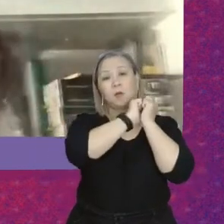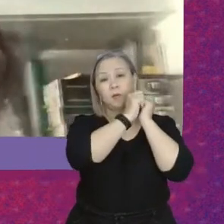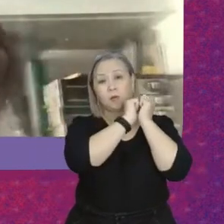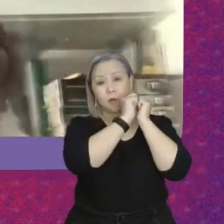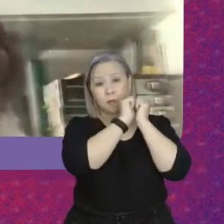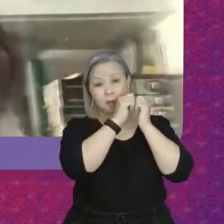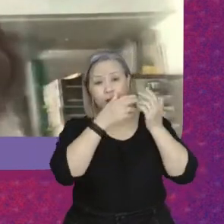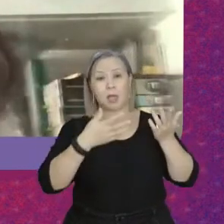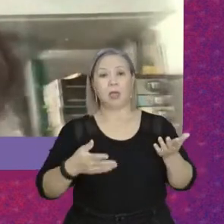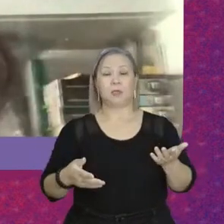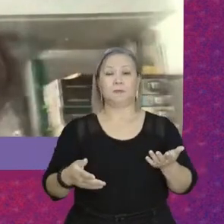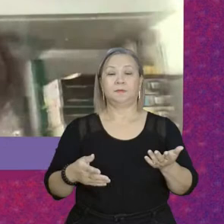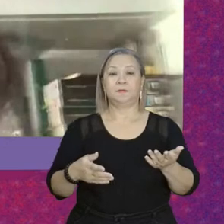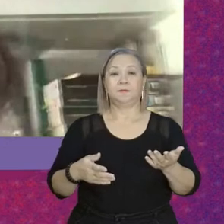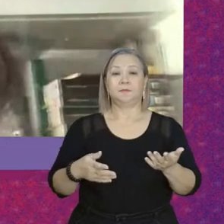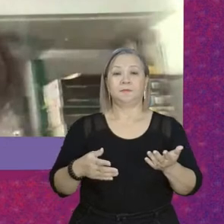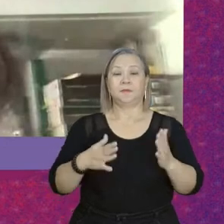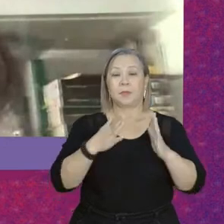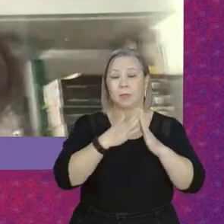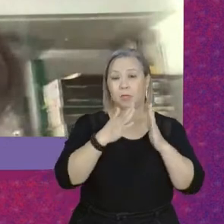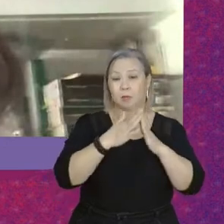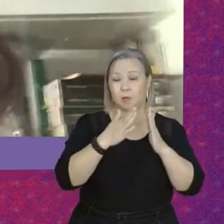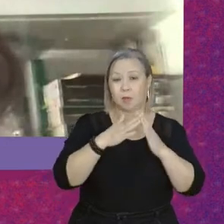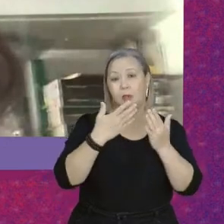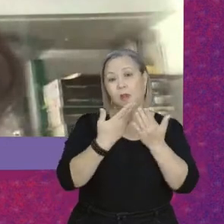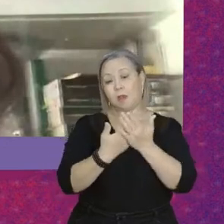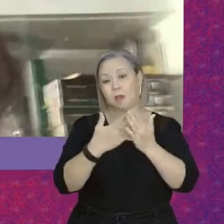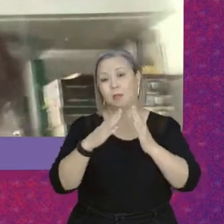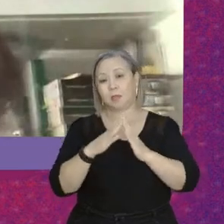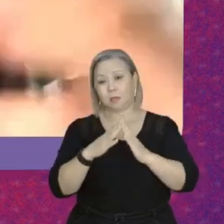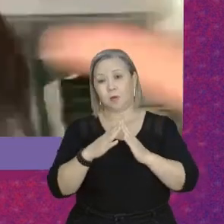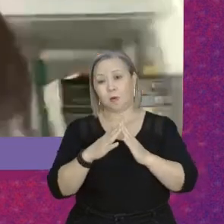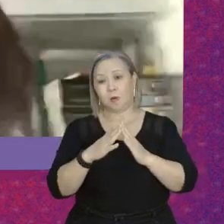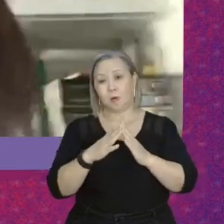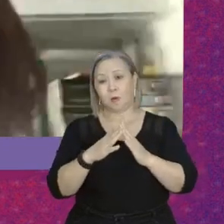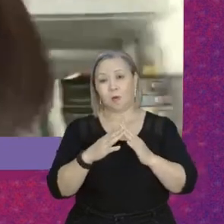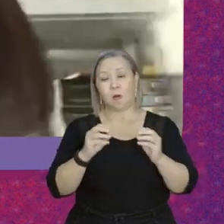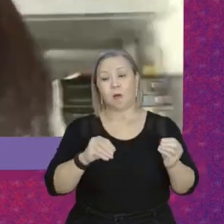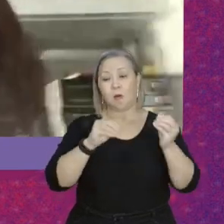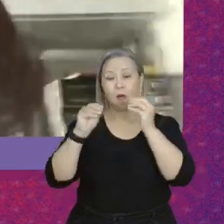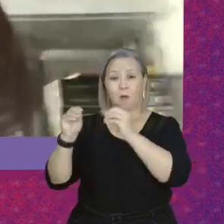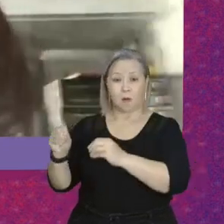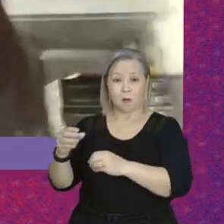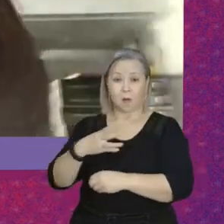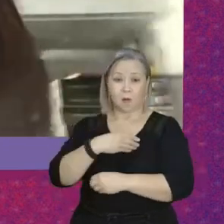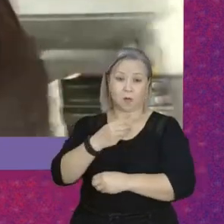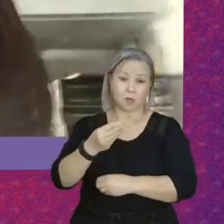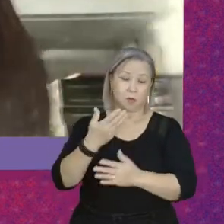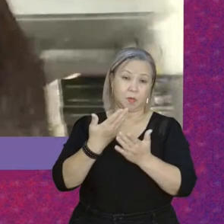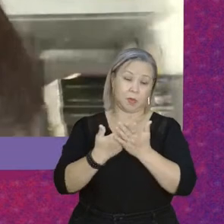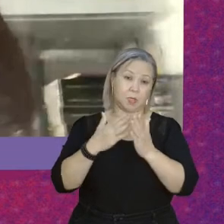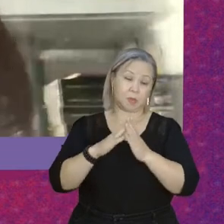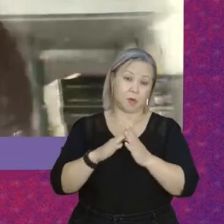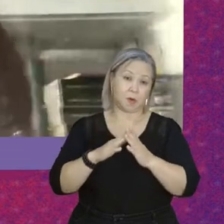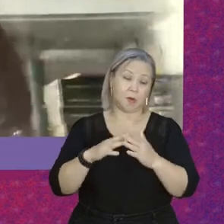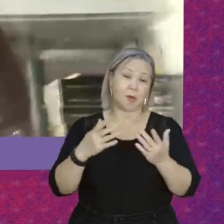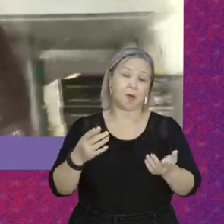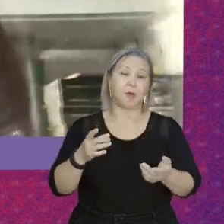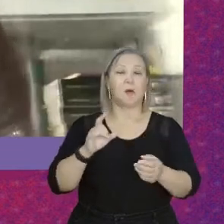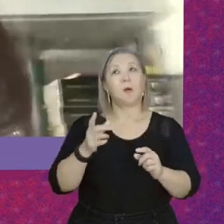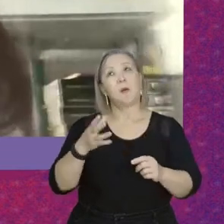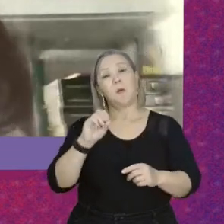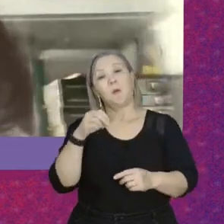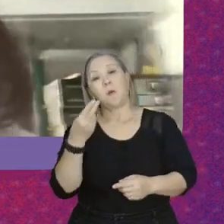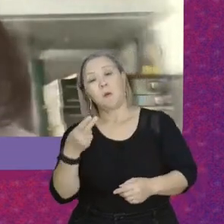lhes auxiliar, e escolas, ou colocam os filhos nas escolas públicas, ou, quando não é possível, nas escolas